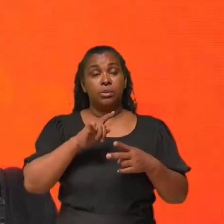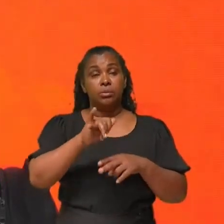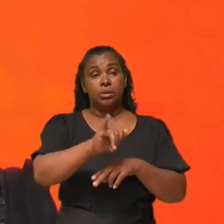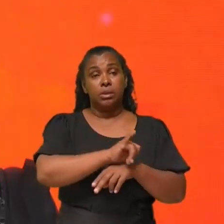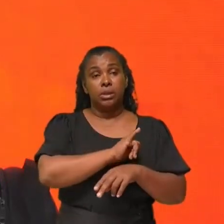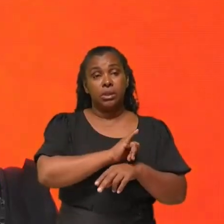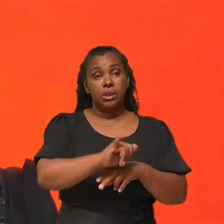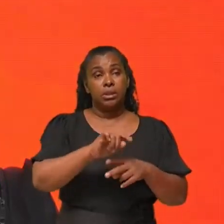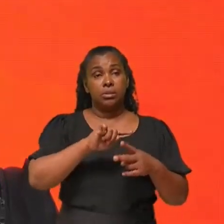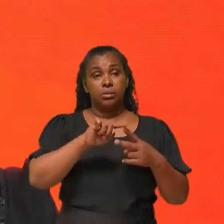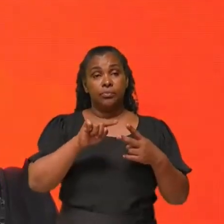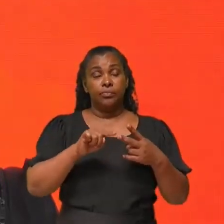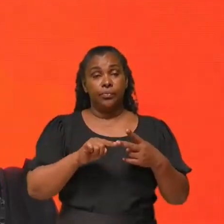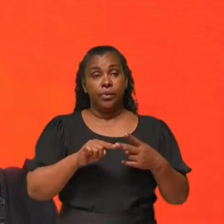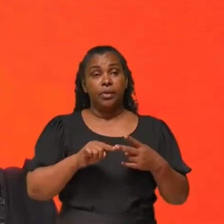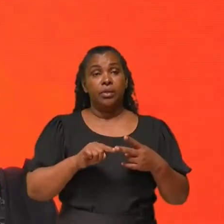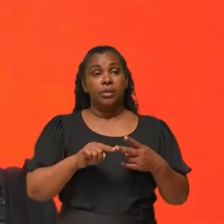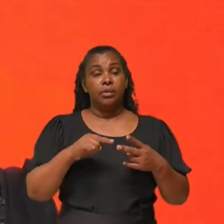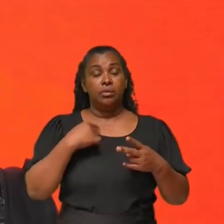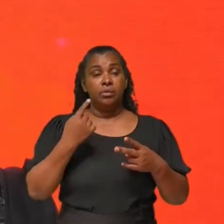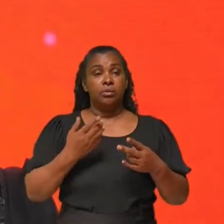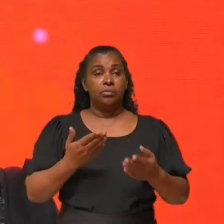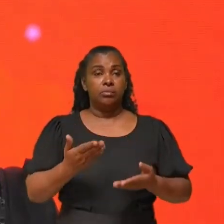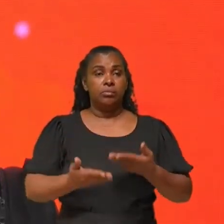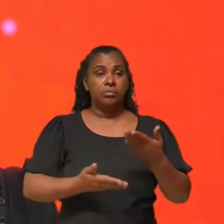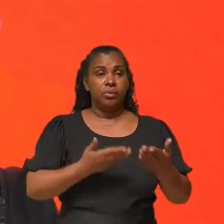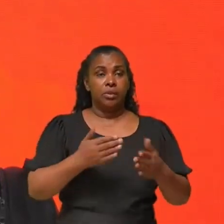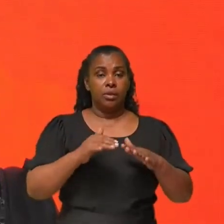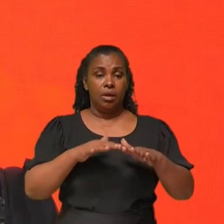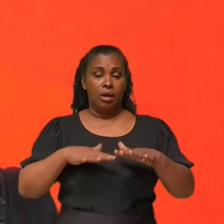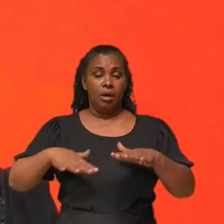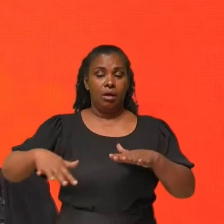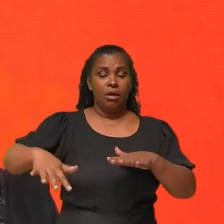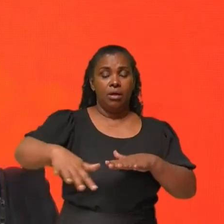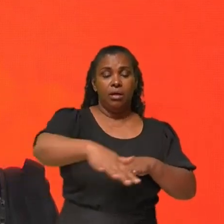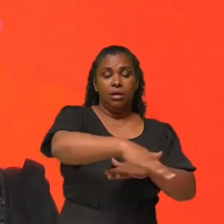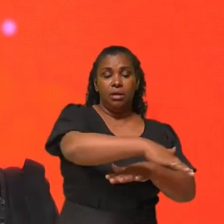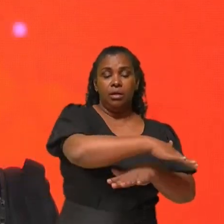tratando na marginalidade da discussão. A Olga aqui pincelou uma provocação sobre isso e eu